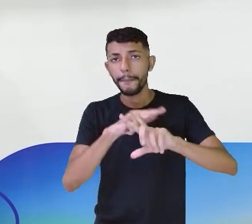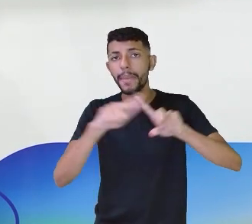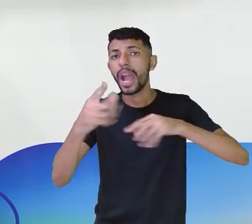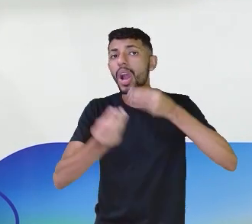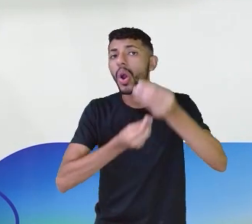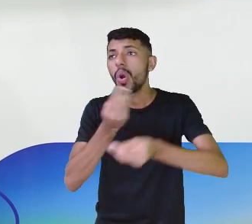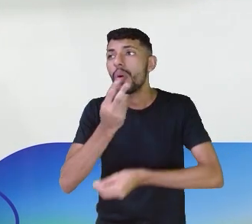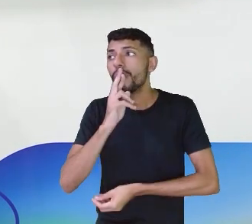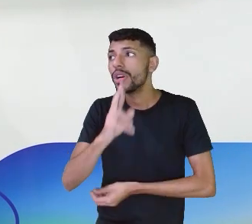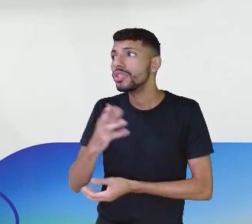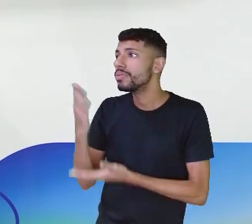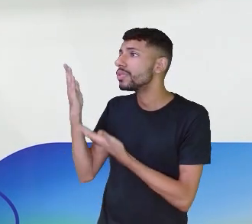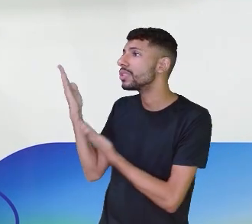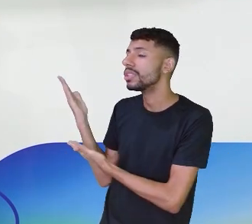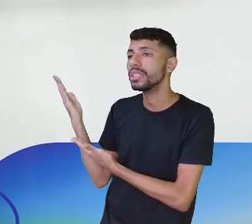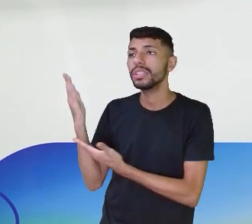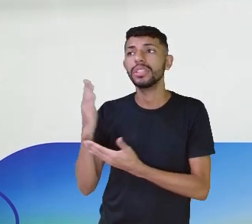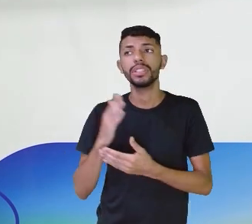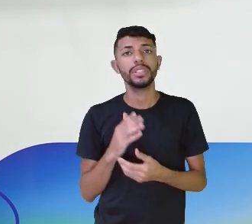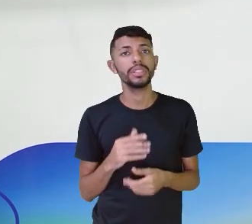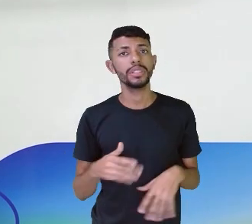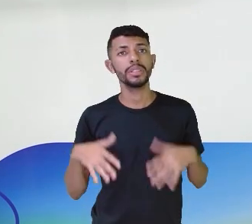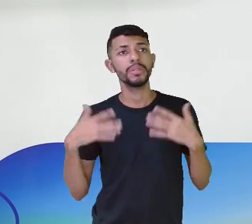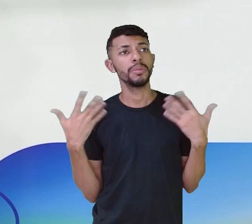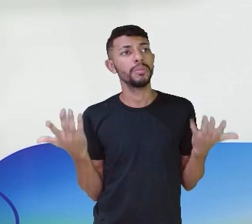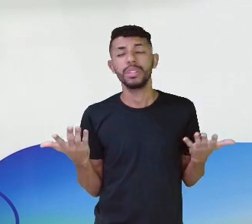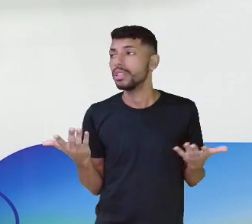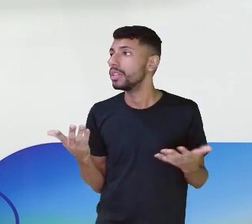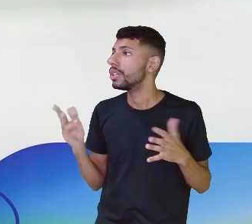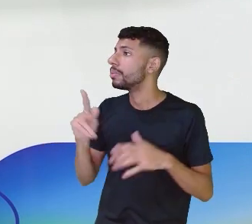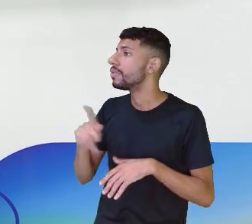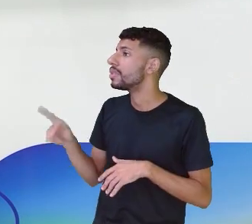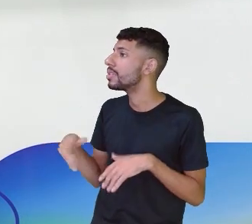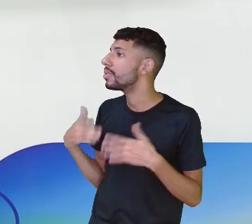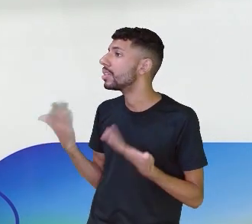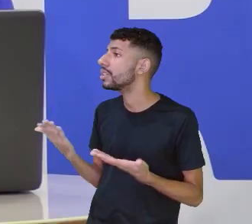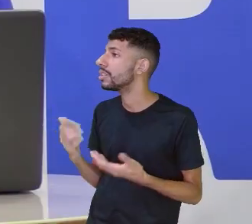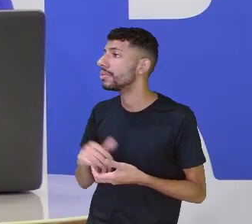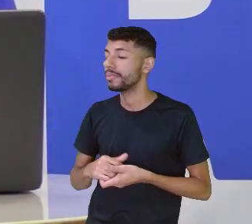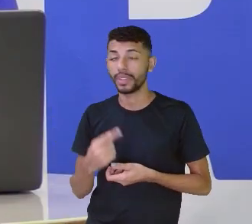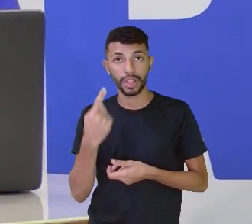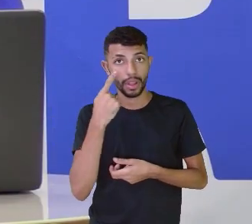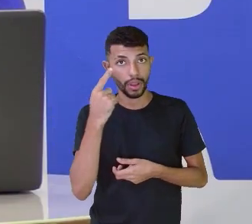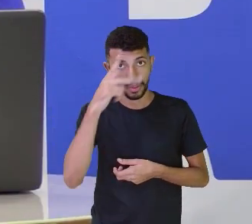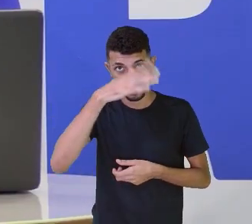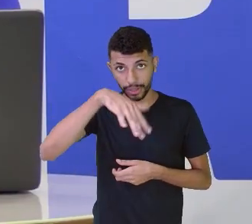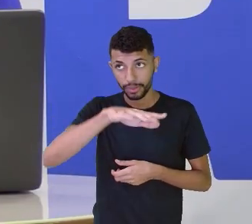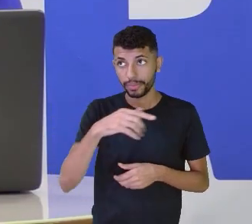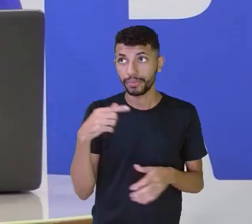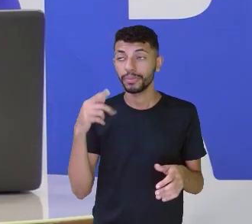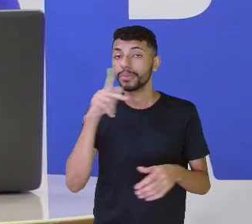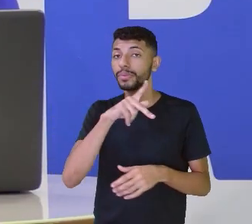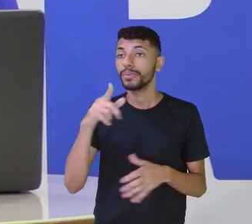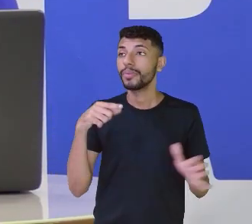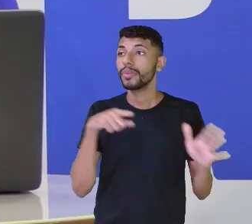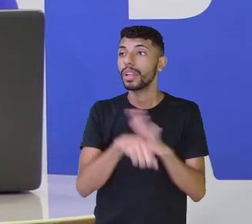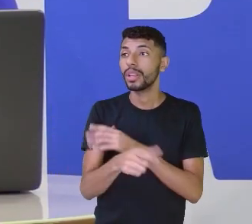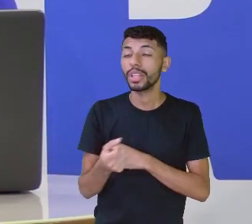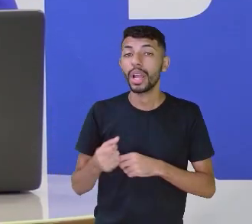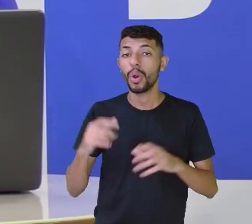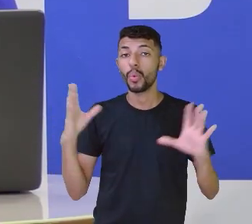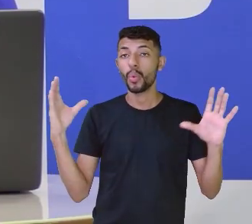isso, professora? Pelo amor de Deus. E aí, professora Abigail? Vê só, pessoal, a professora perguntou